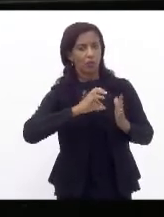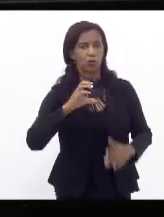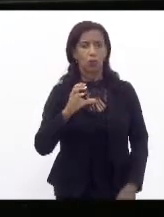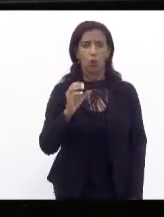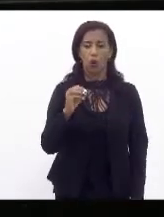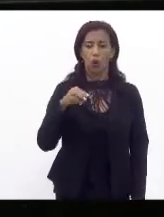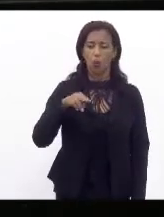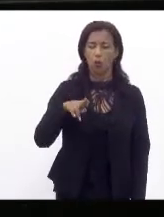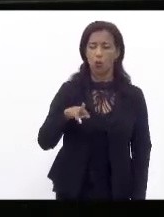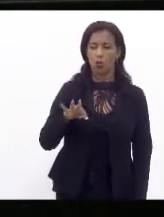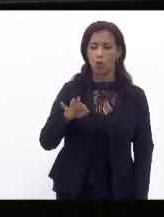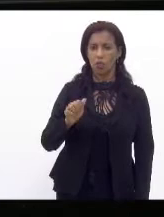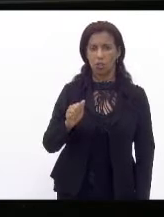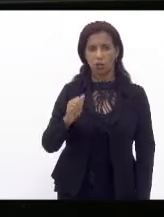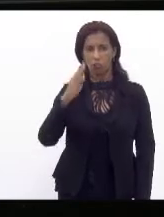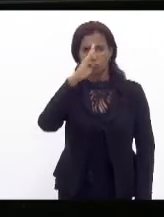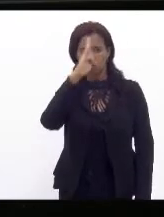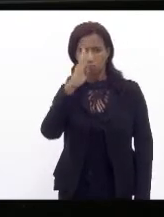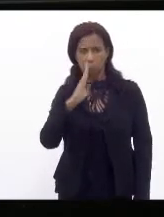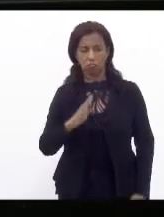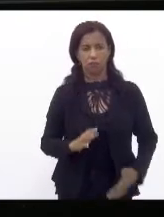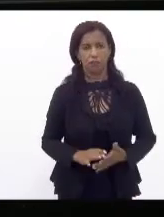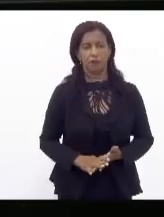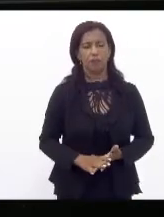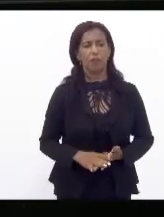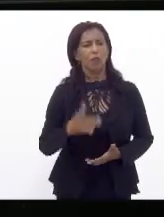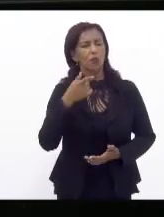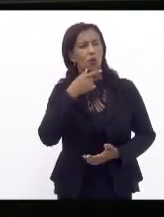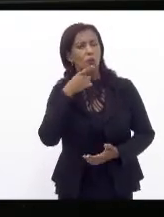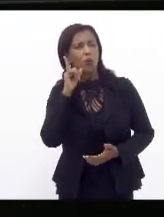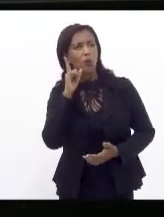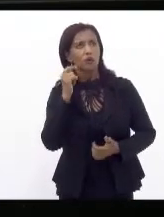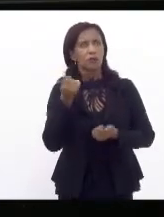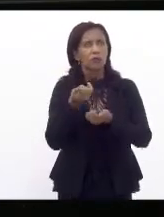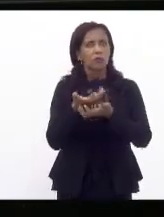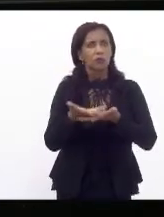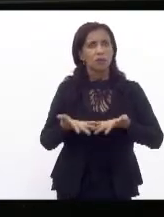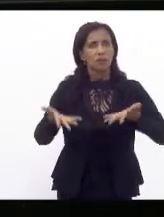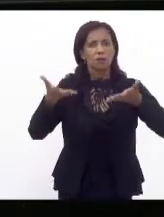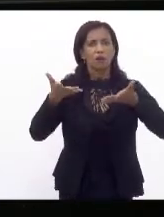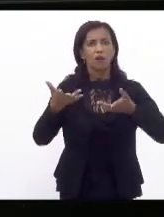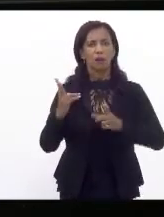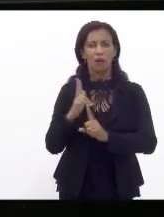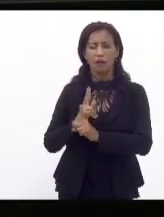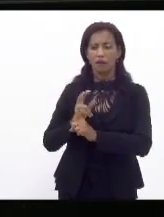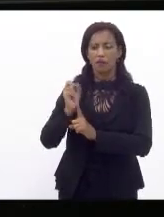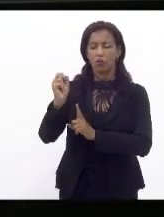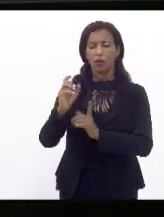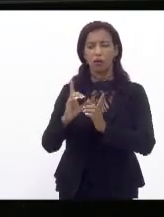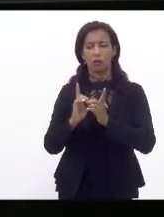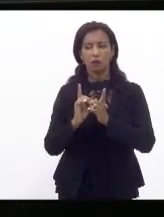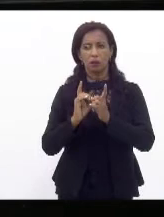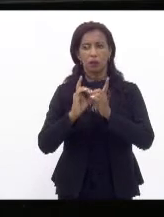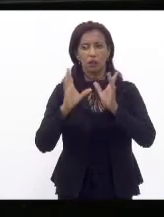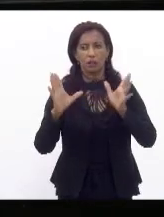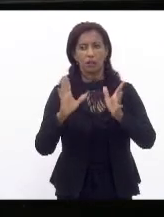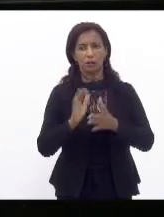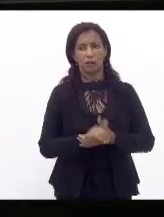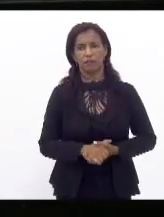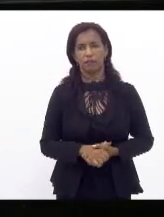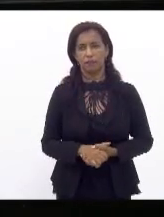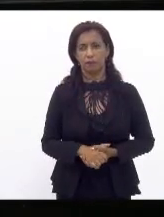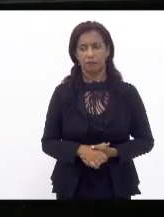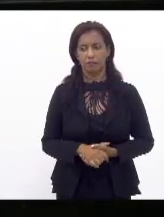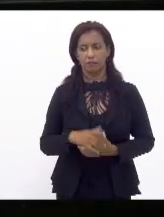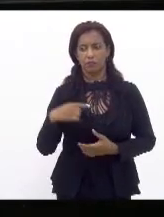Brasil. Ontem foi um dia para comemorar a vitória da democracia.